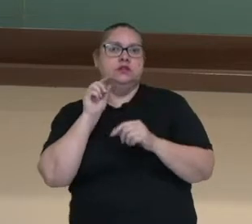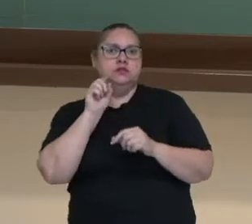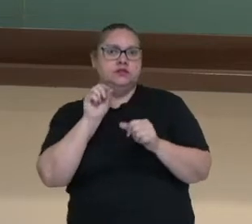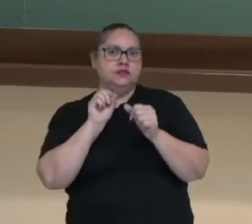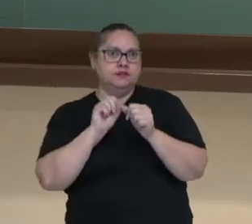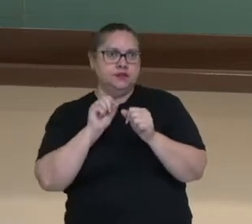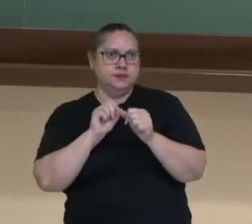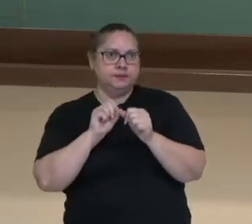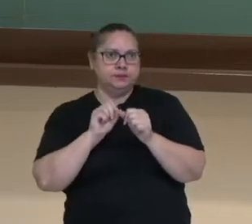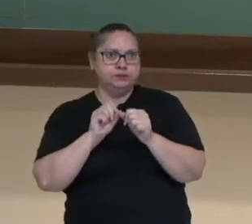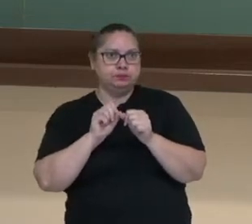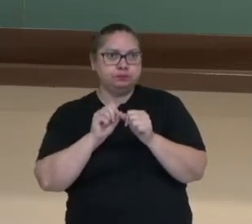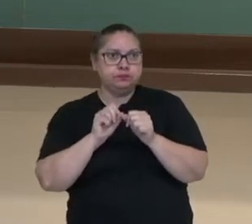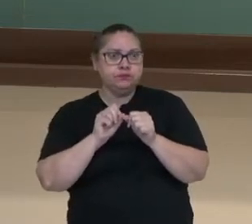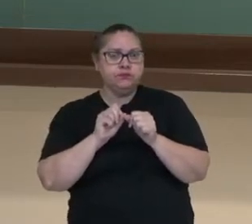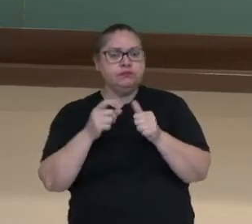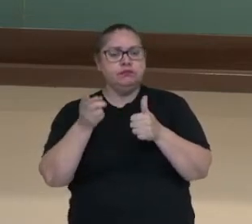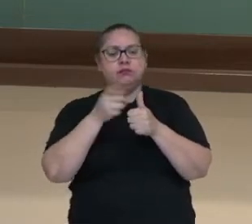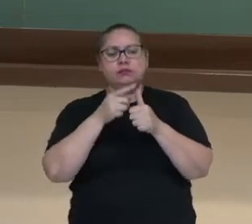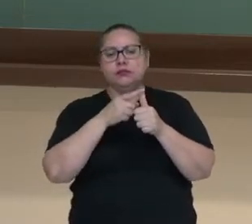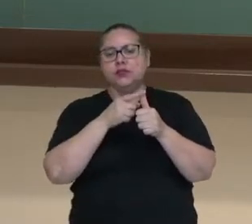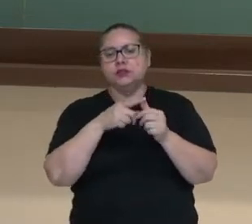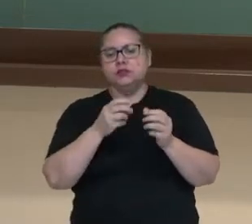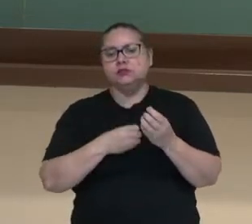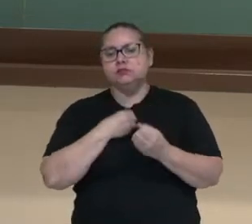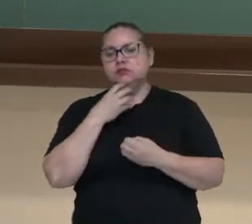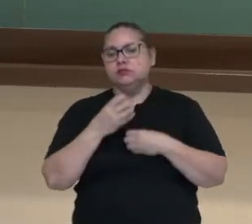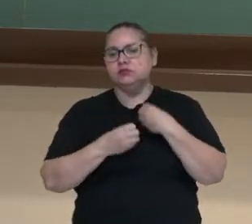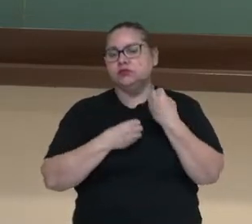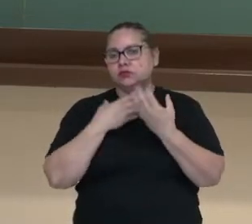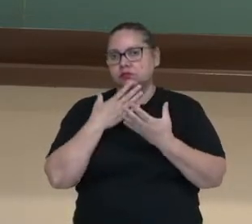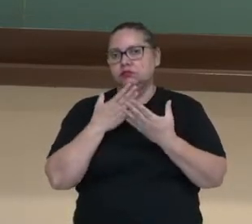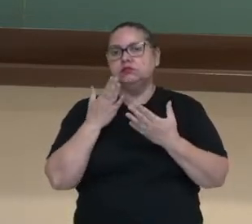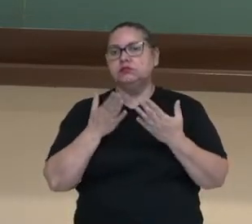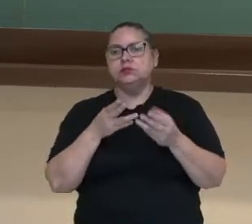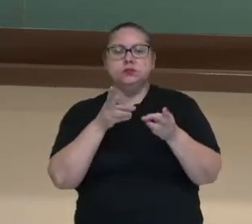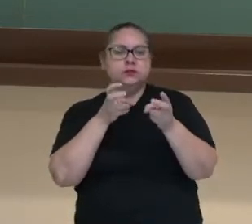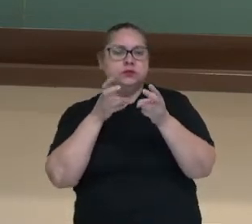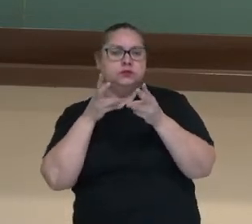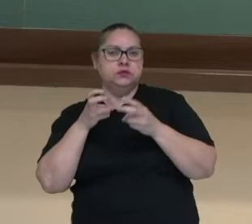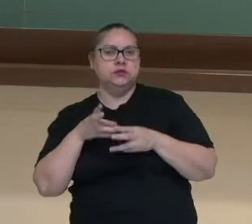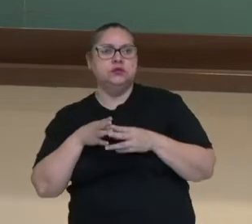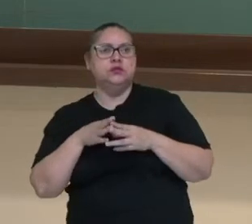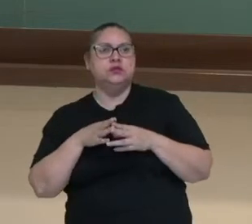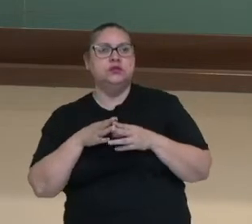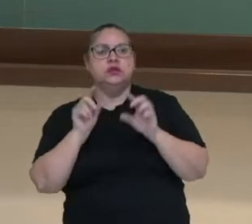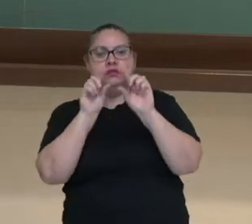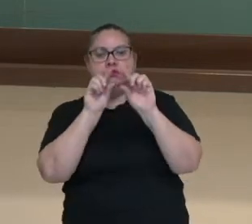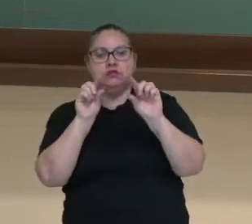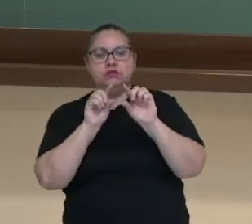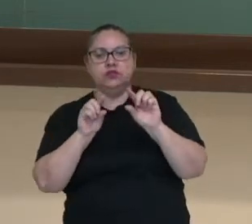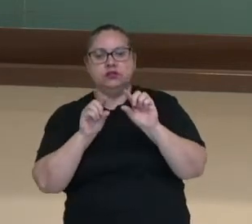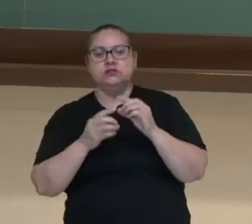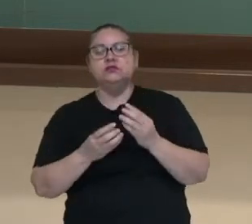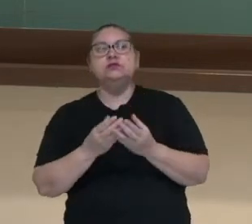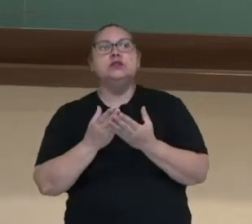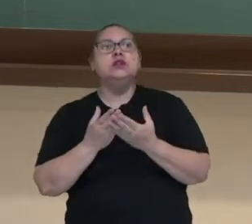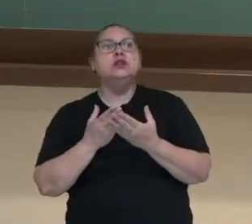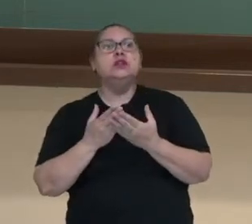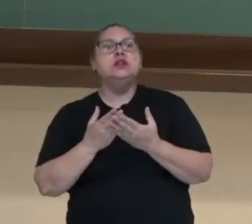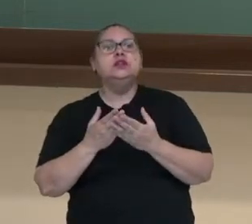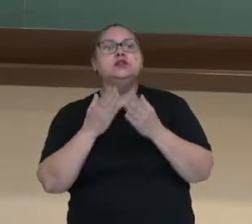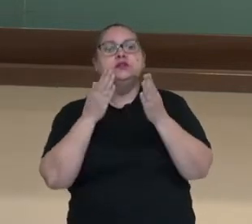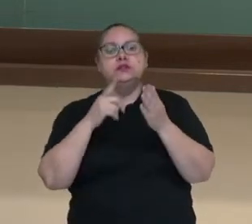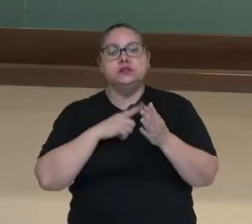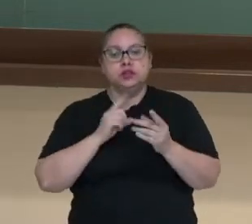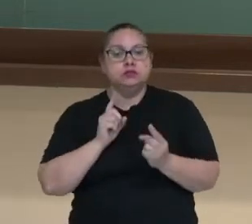faça? Olha só. O primeiro poema está escrito, então, como a gente bem percebeu, em versos e estrofes. E